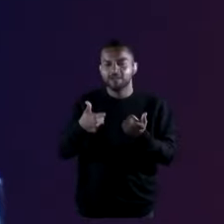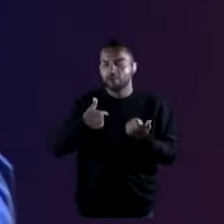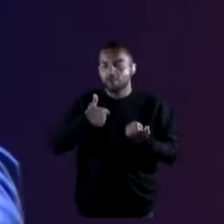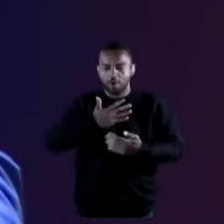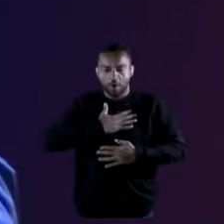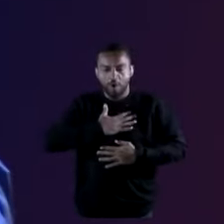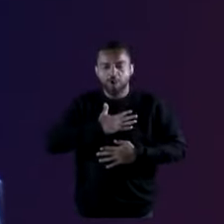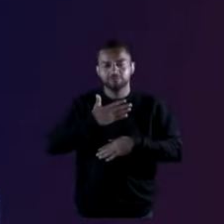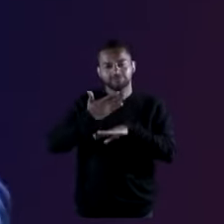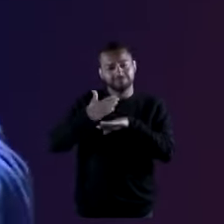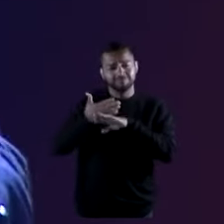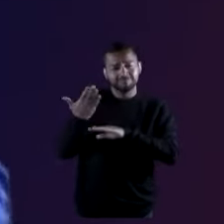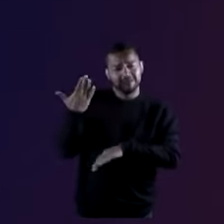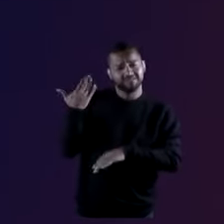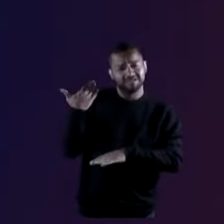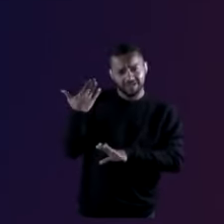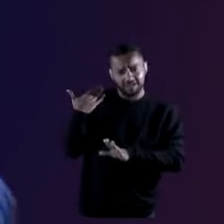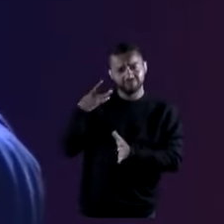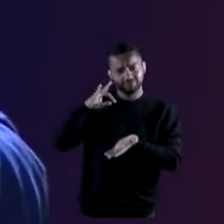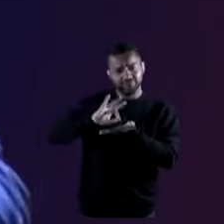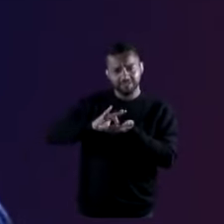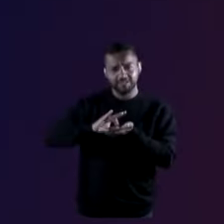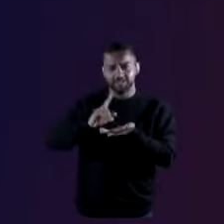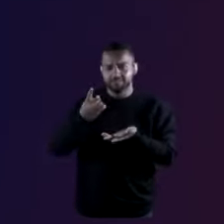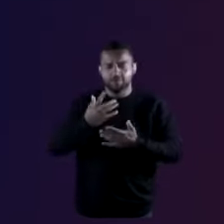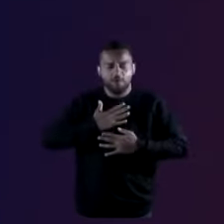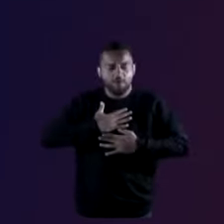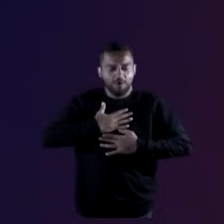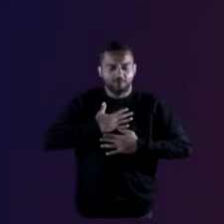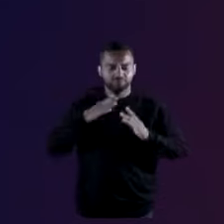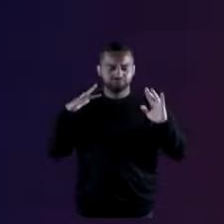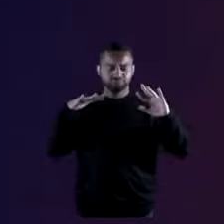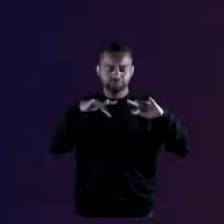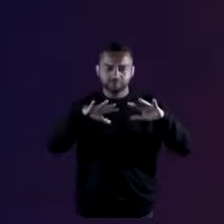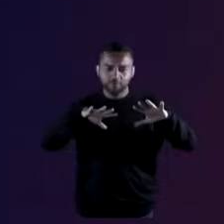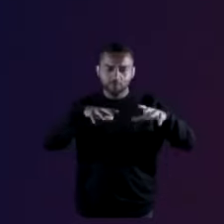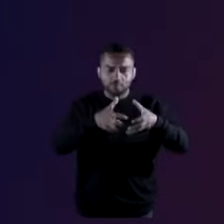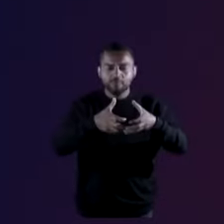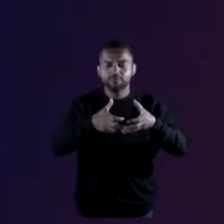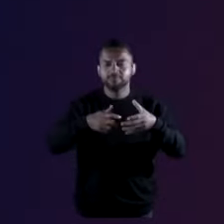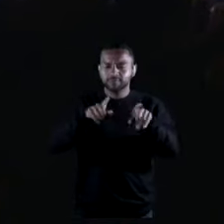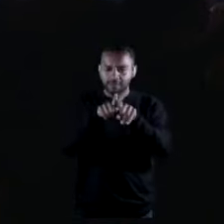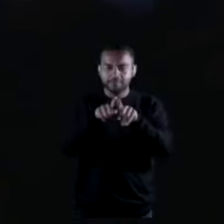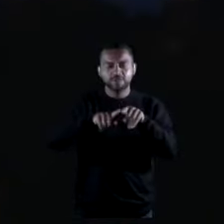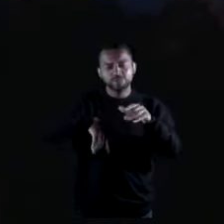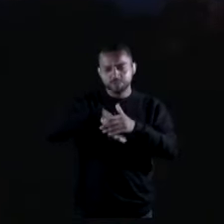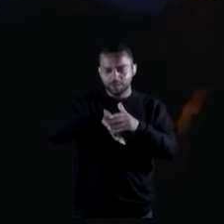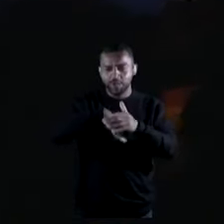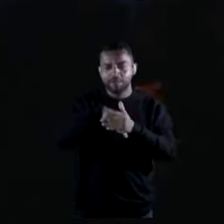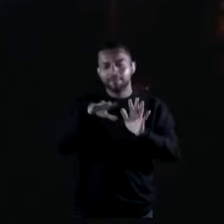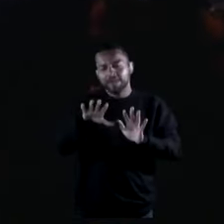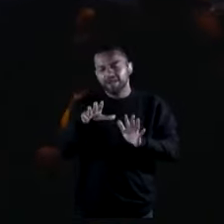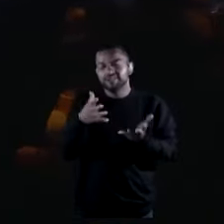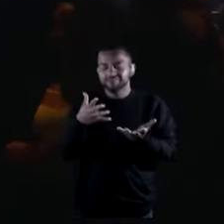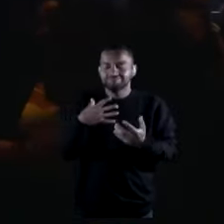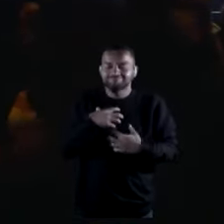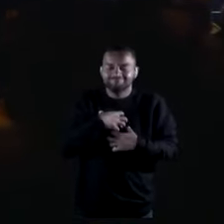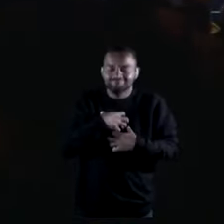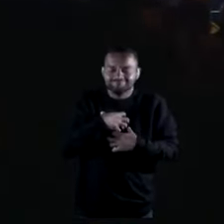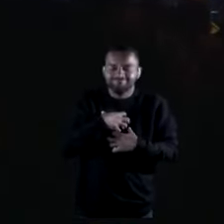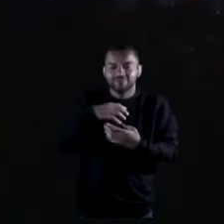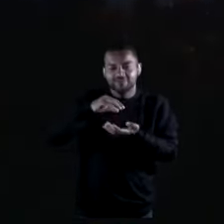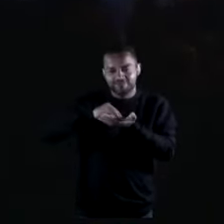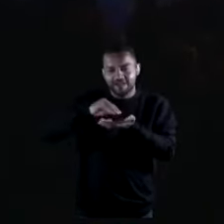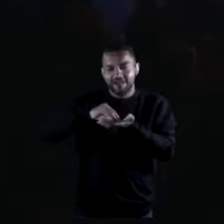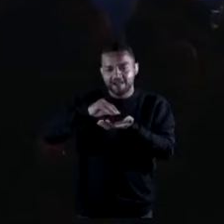treinar, gostava, né? Gostava de treinar, gostava de concentrar, gostava mais ainda de jogar. Então, eu sinto falta de tudo. E